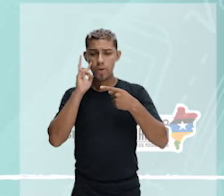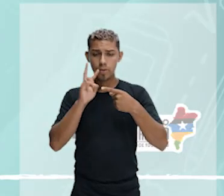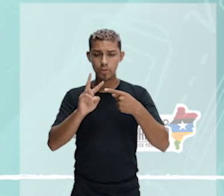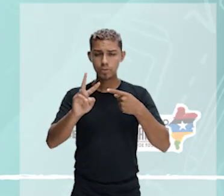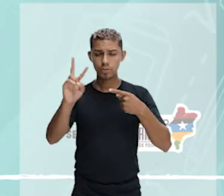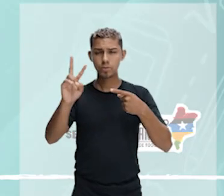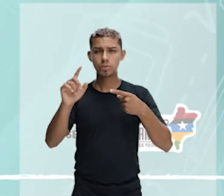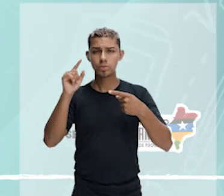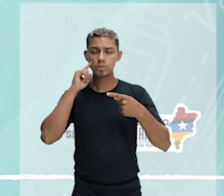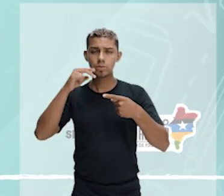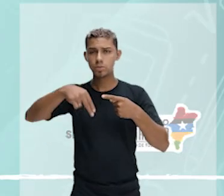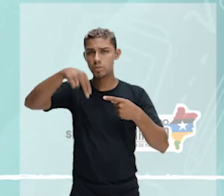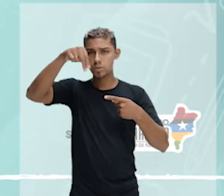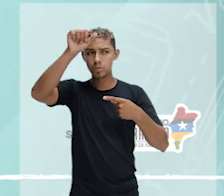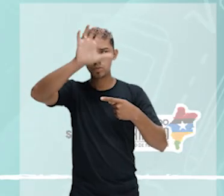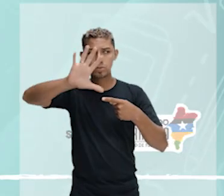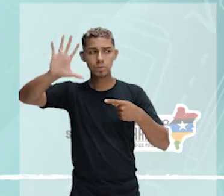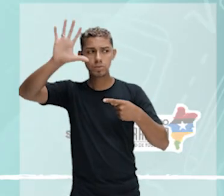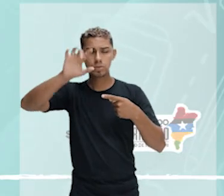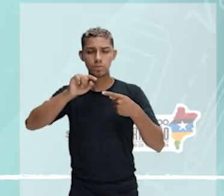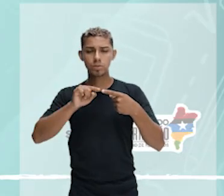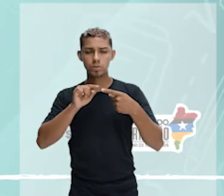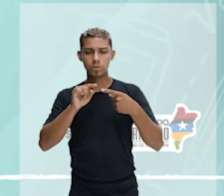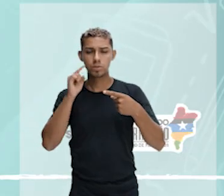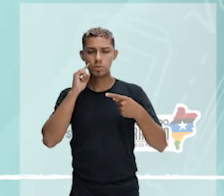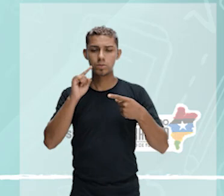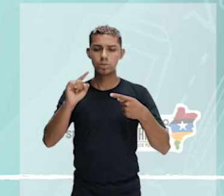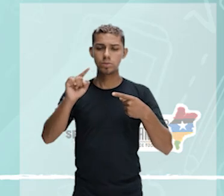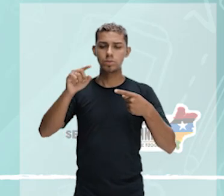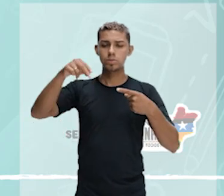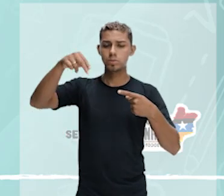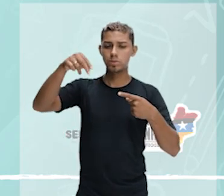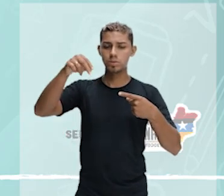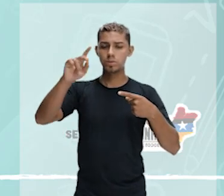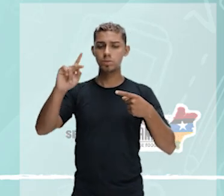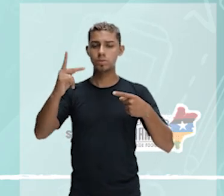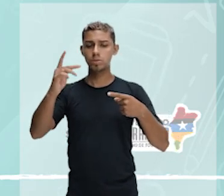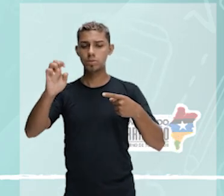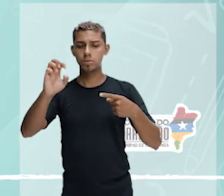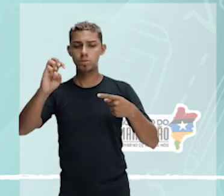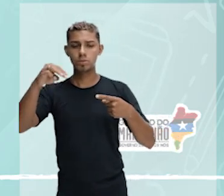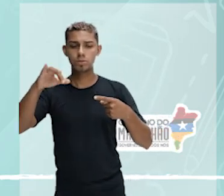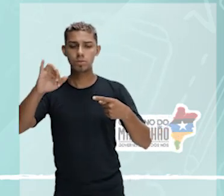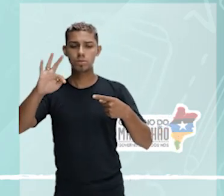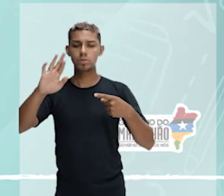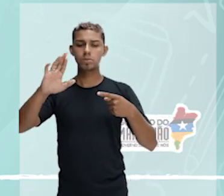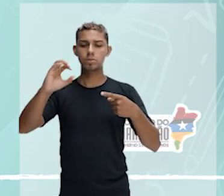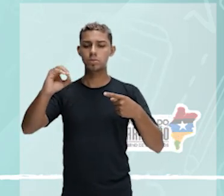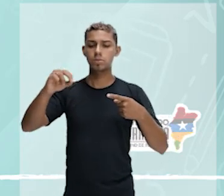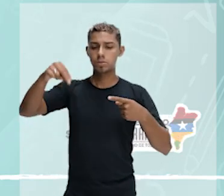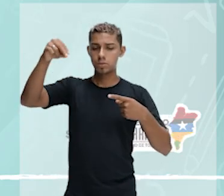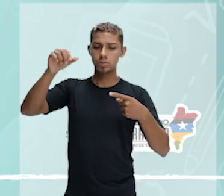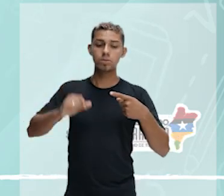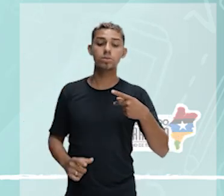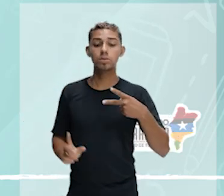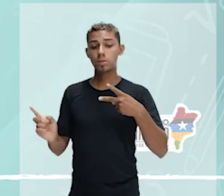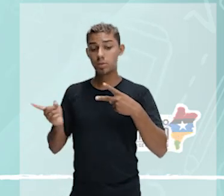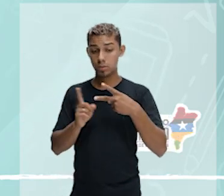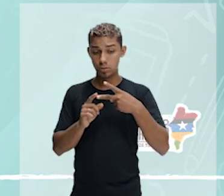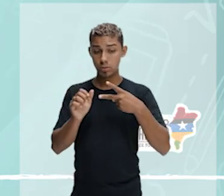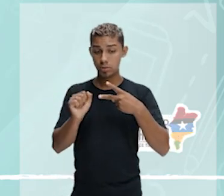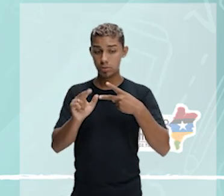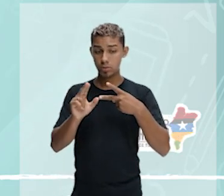visíveis apenas no norte, no hemisfério norte da Terra. E as constelações austrais são aquelas que são visíveis apenas no